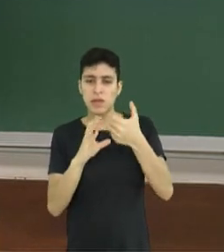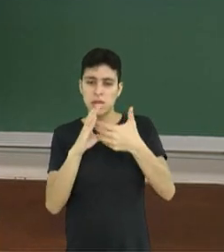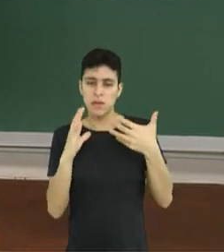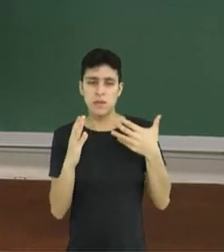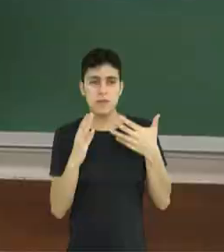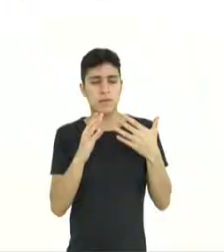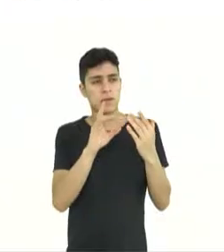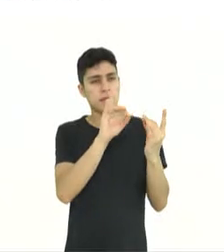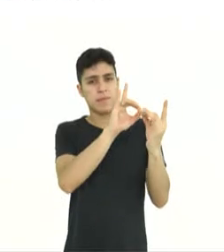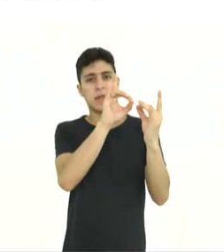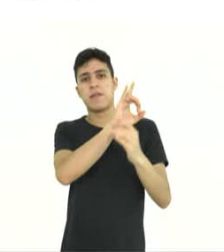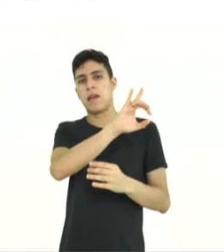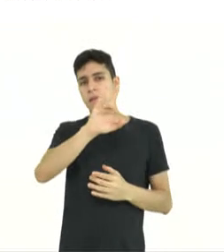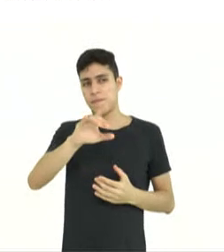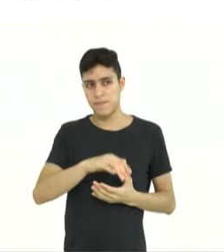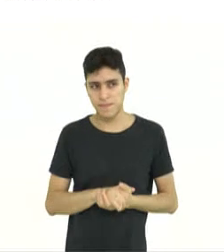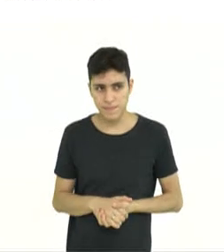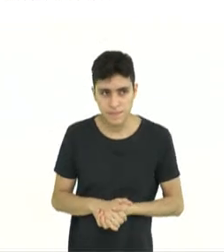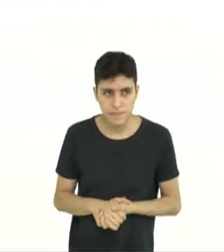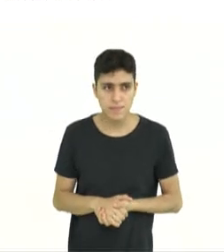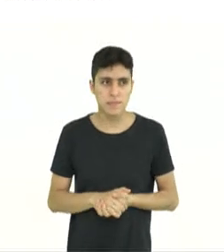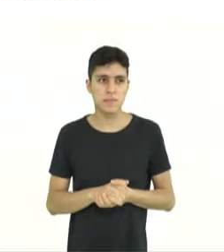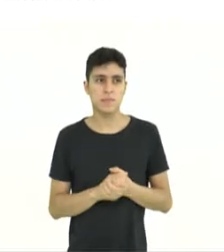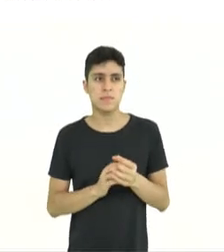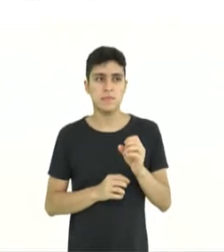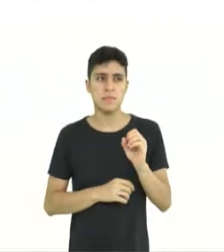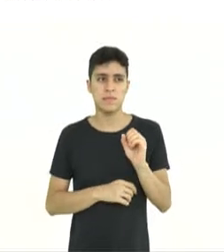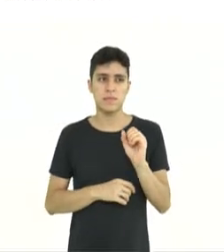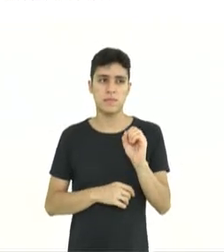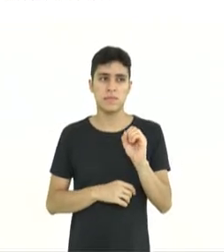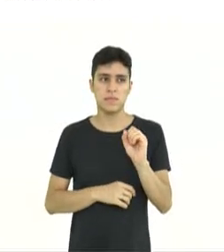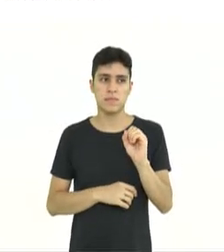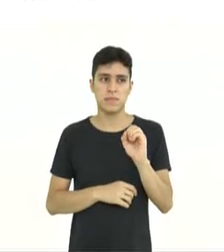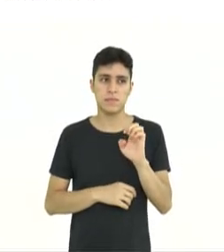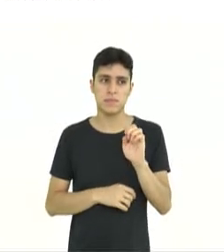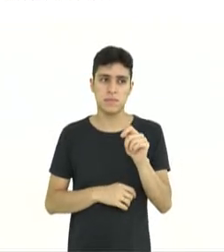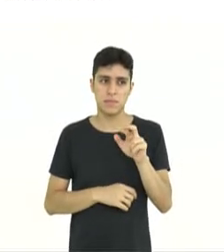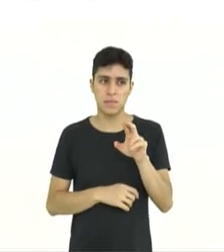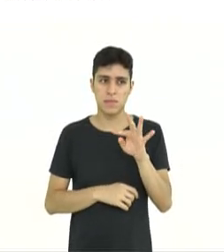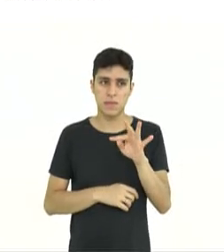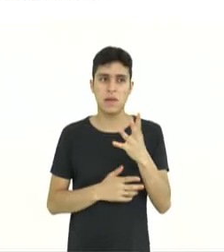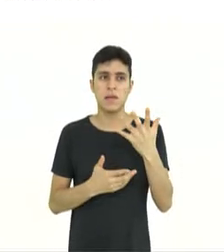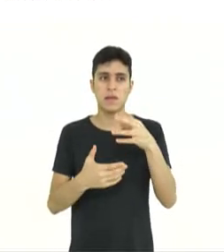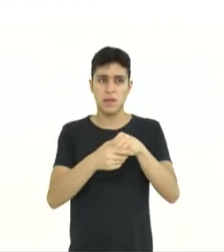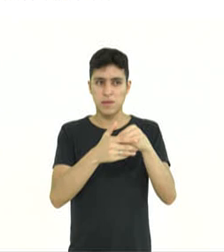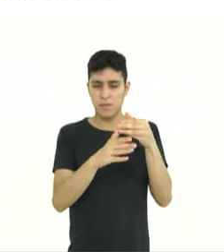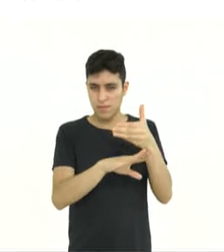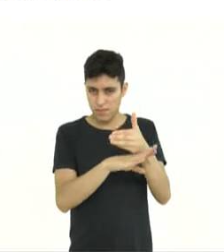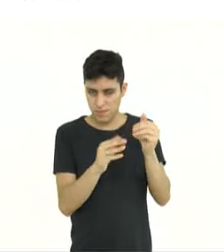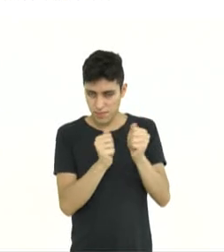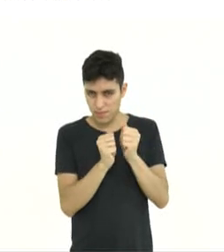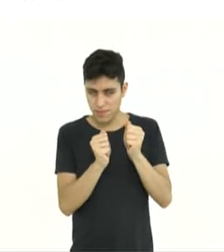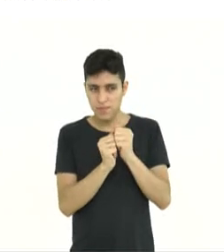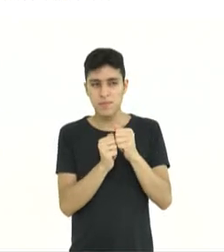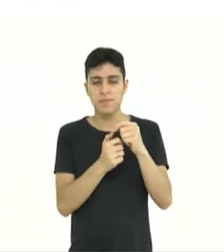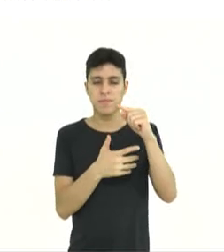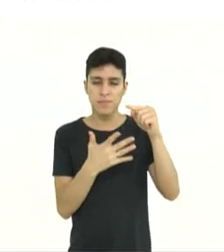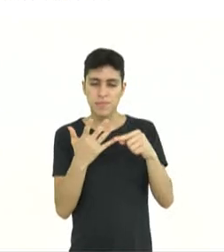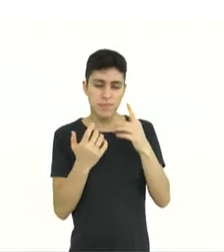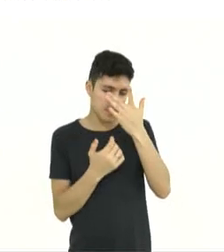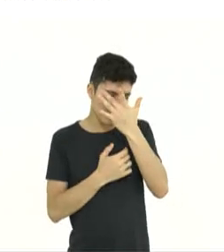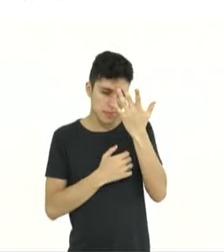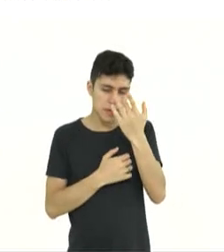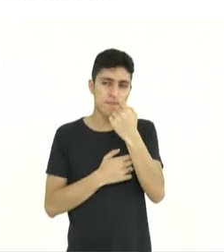características singulares fizeram parte o pintor cézanne bogan será de Van Gogh que no início de suas carreiras se